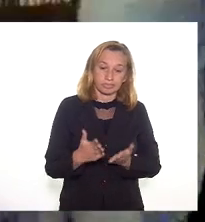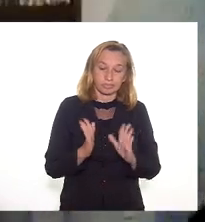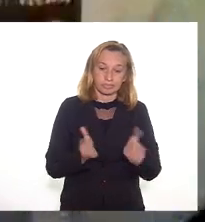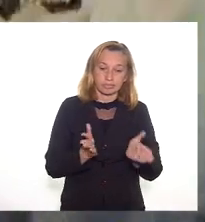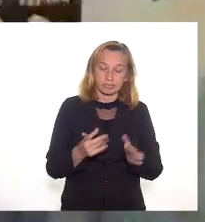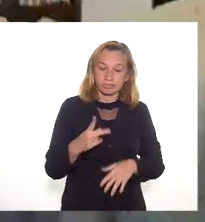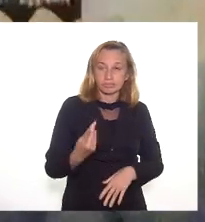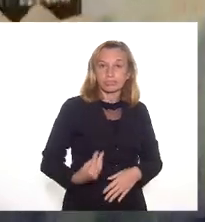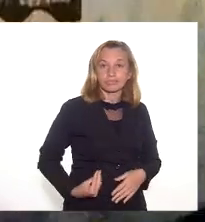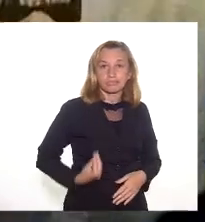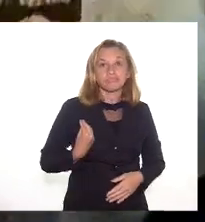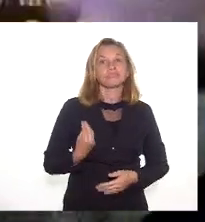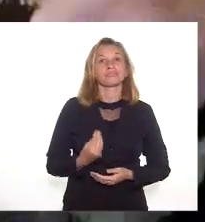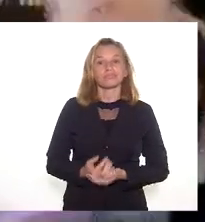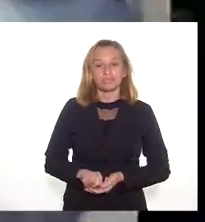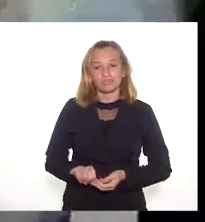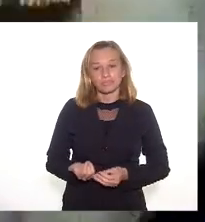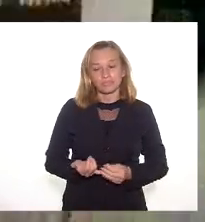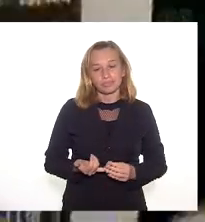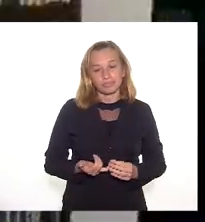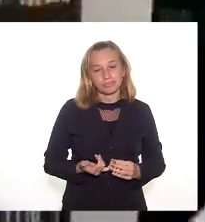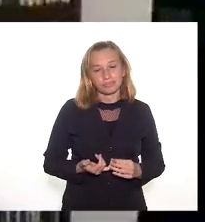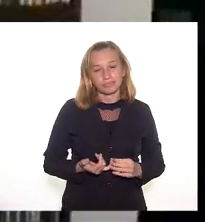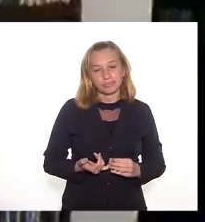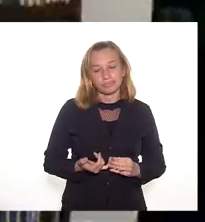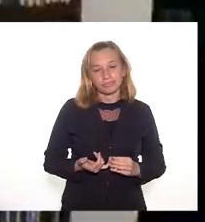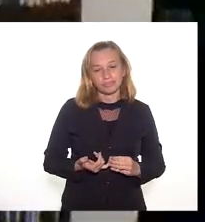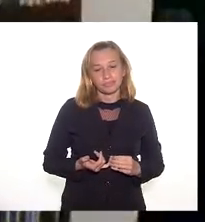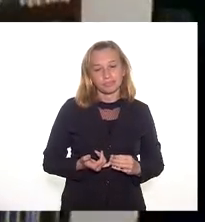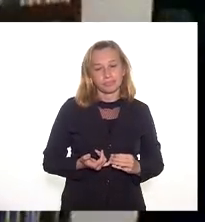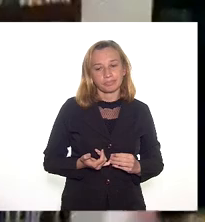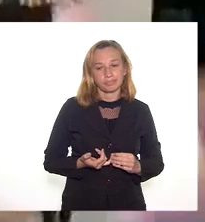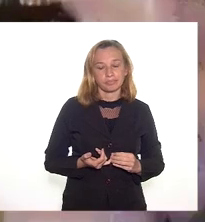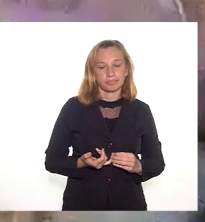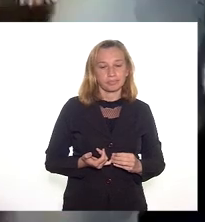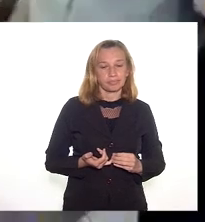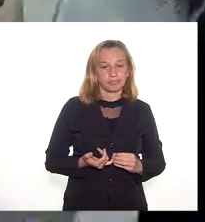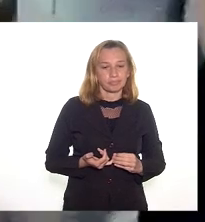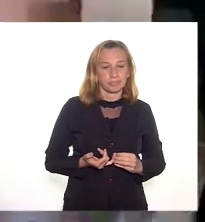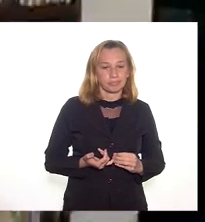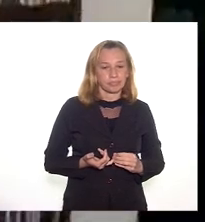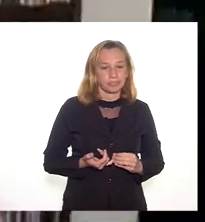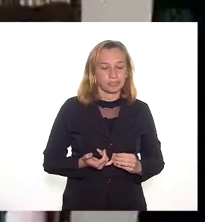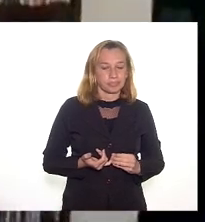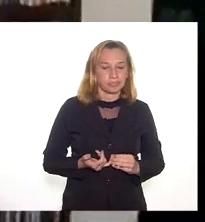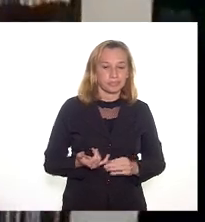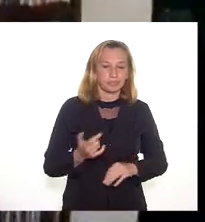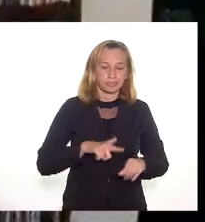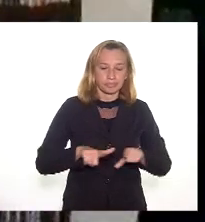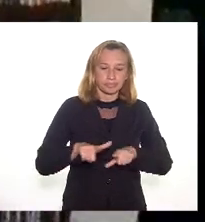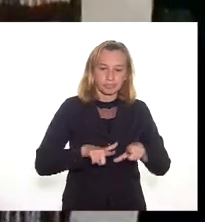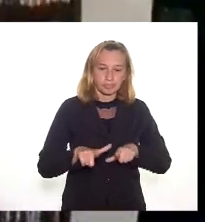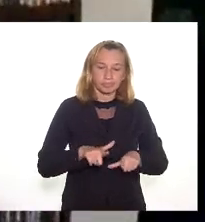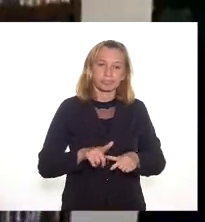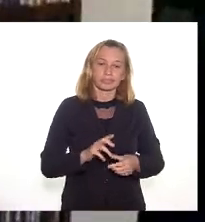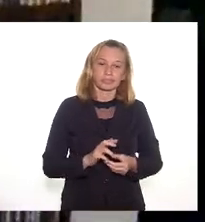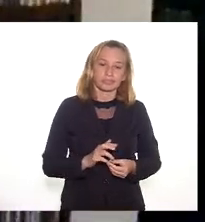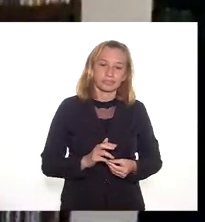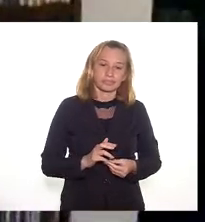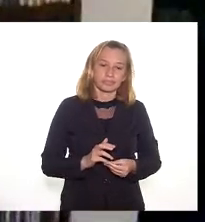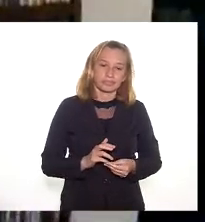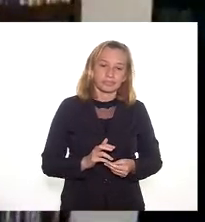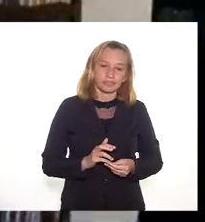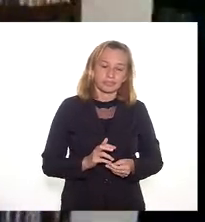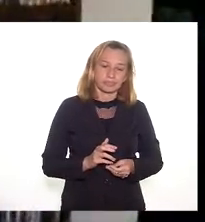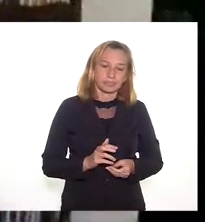já com todas as condições de trabalhar no mercado sem